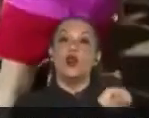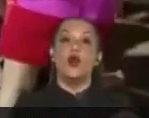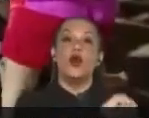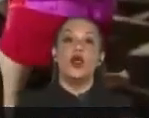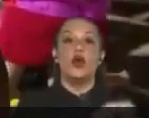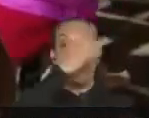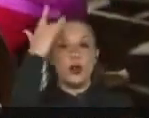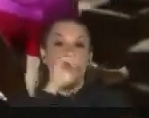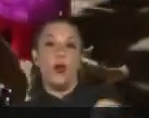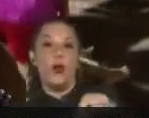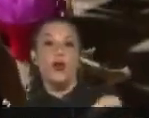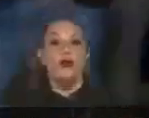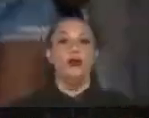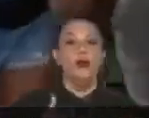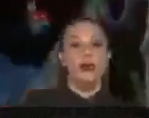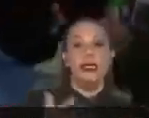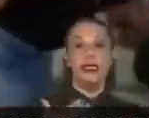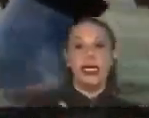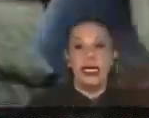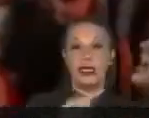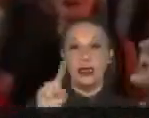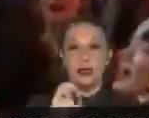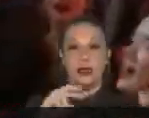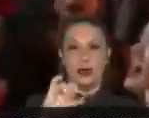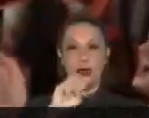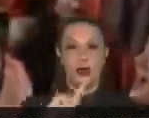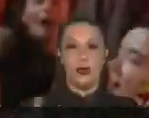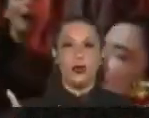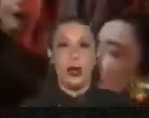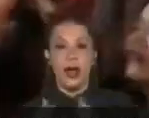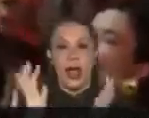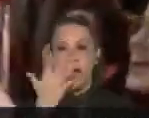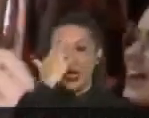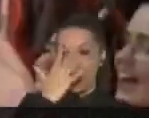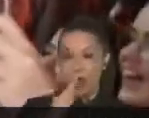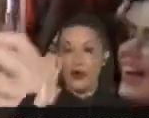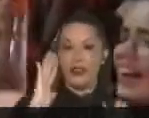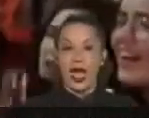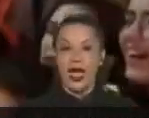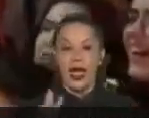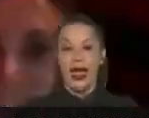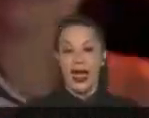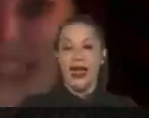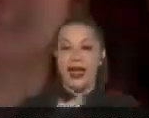Janeiro, cariocas ocuparam o centro e a zona sul. Até bloco de carnaval teve.